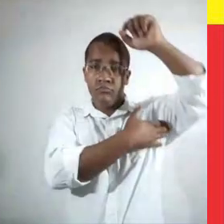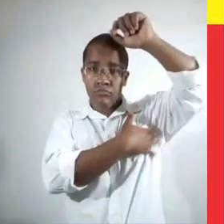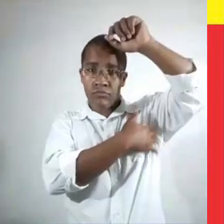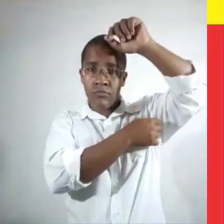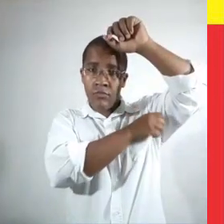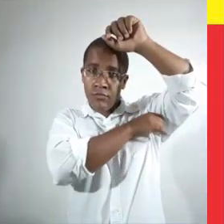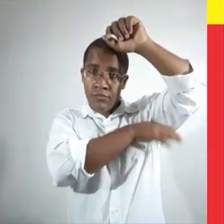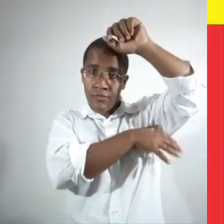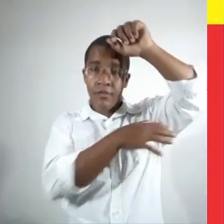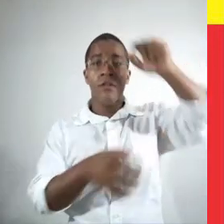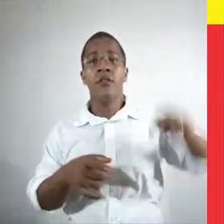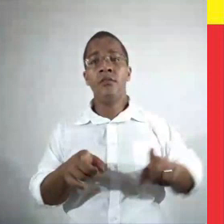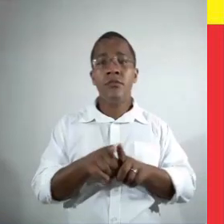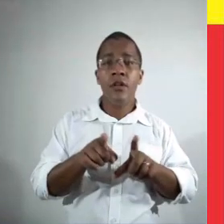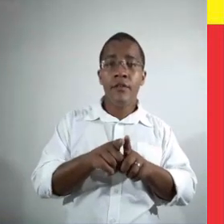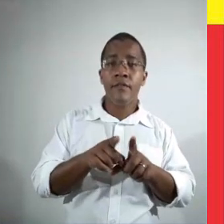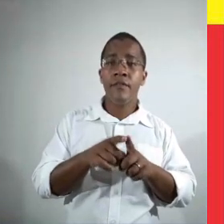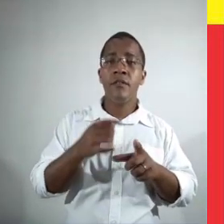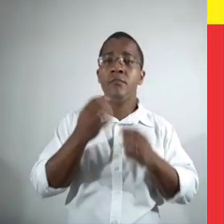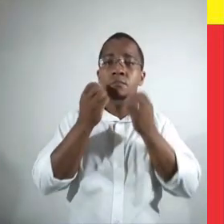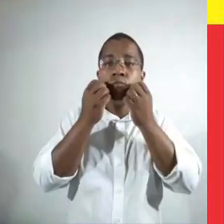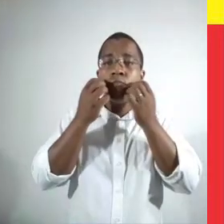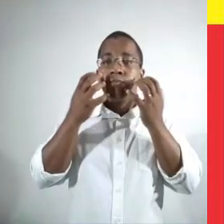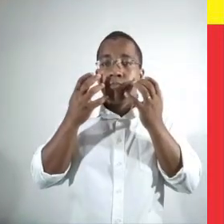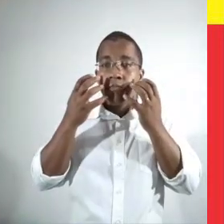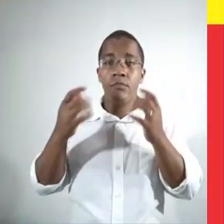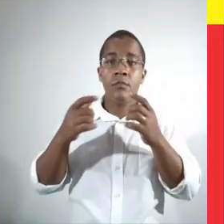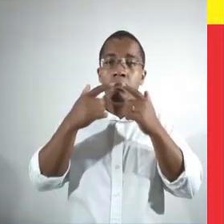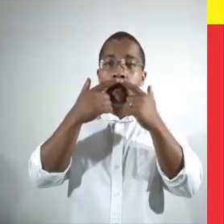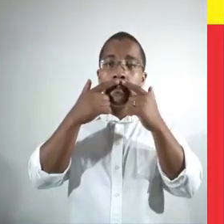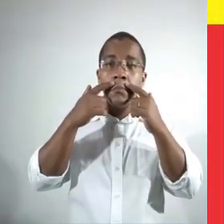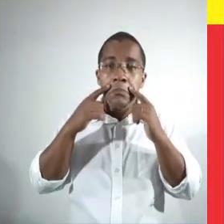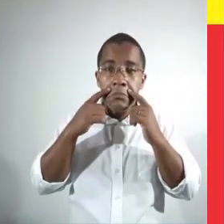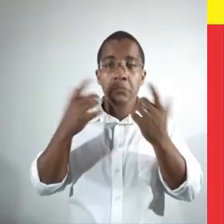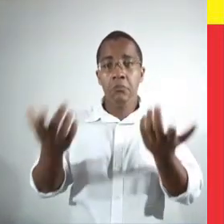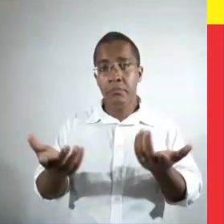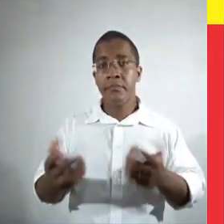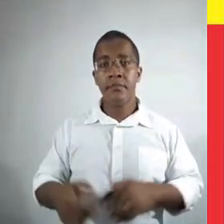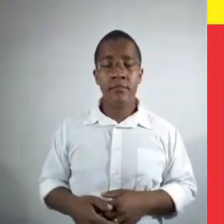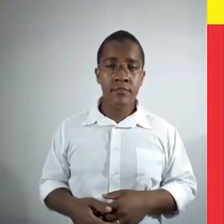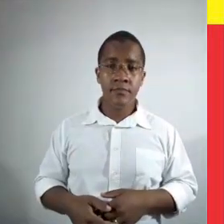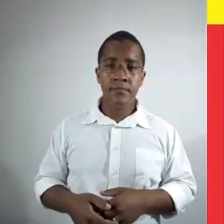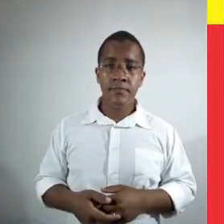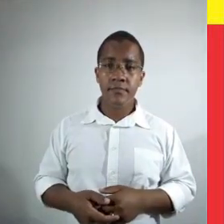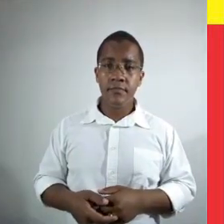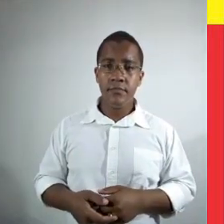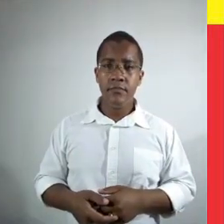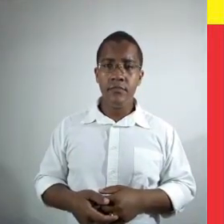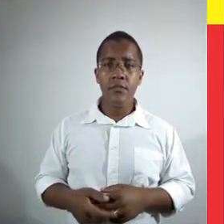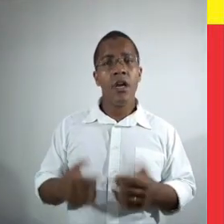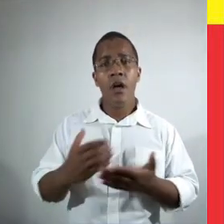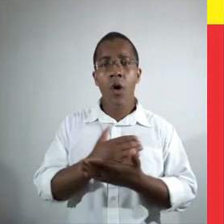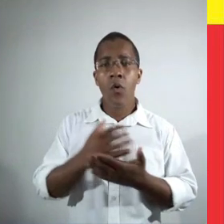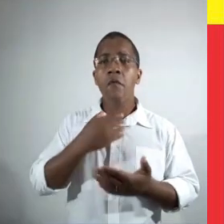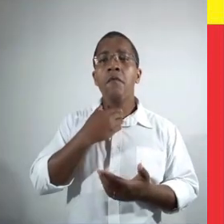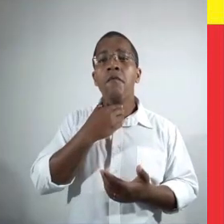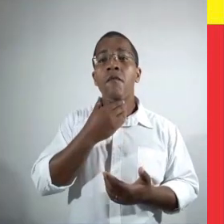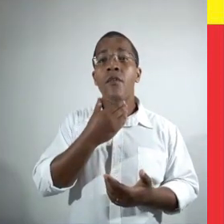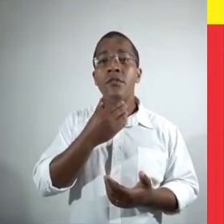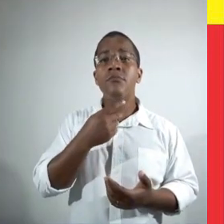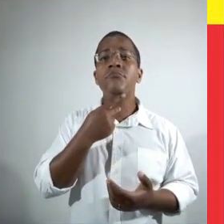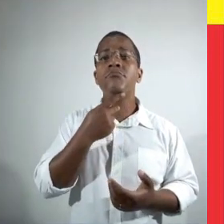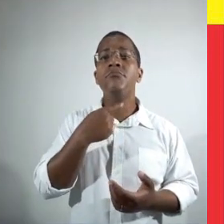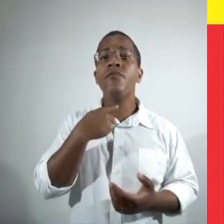das axilas, assim como o aparecimento da barba, bigode, certo? E alguns meninos vão ficar com a voz